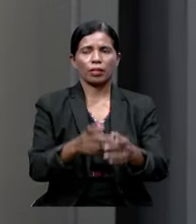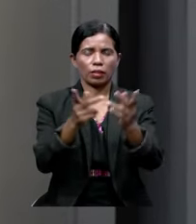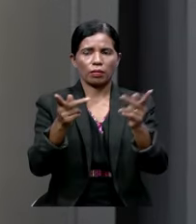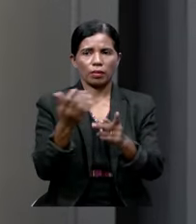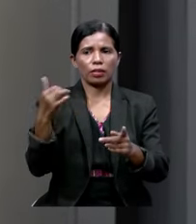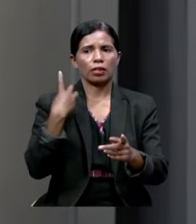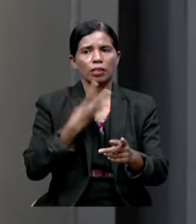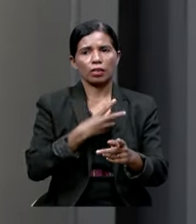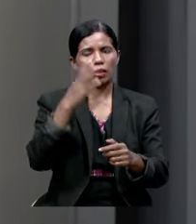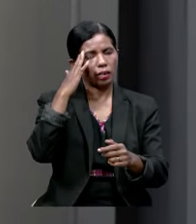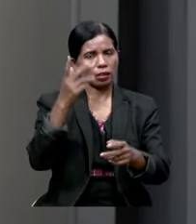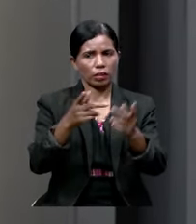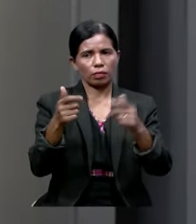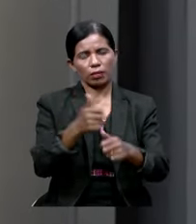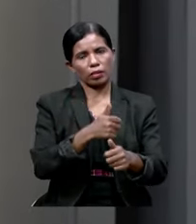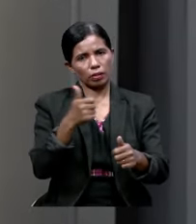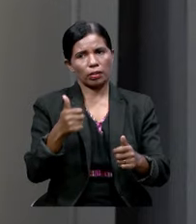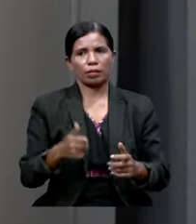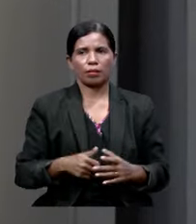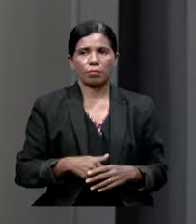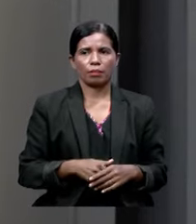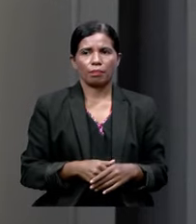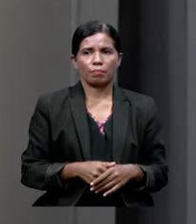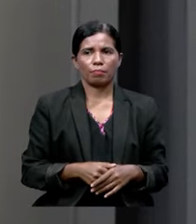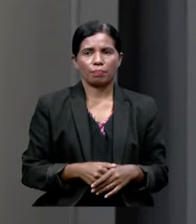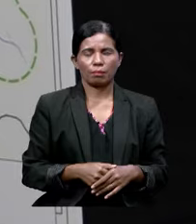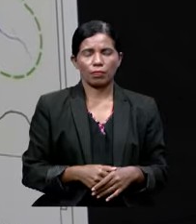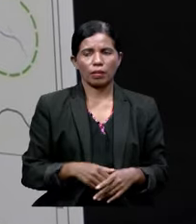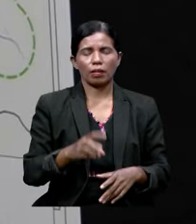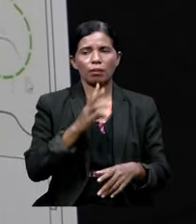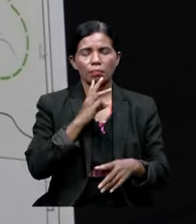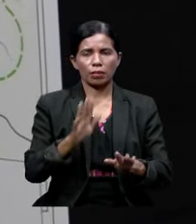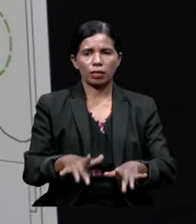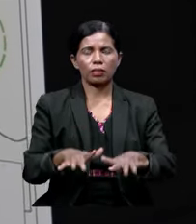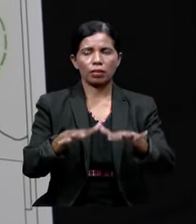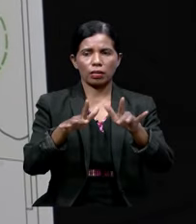E também é que fato em Balu que a inundação tamba